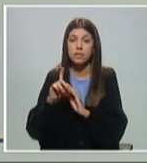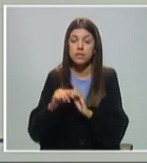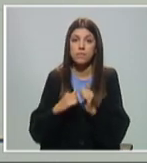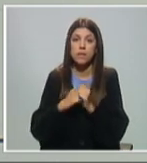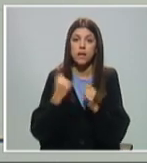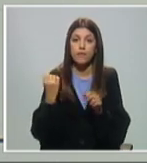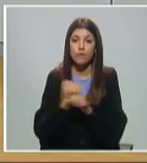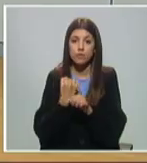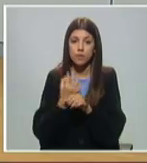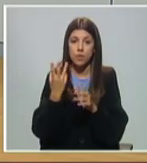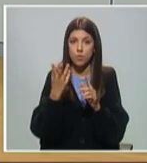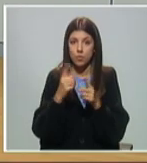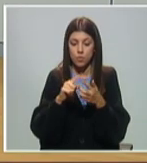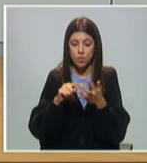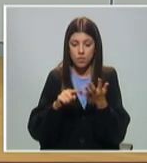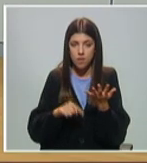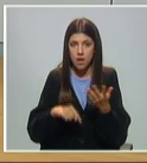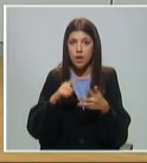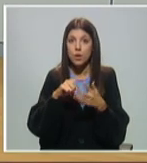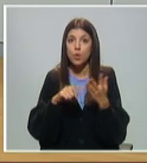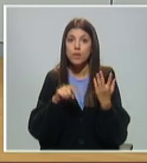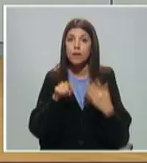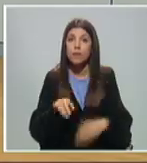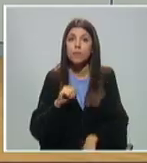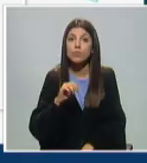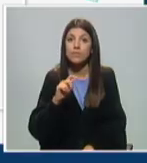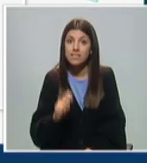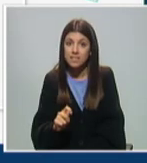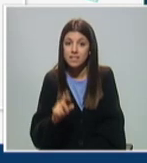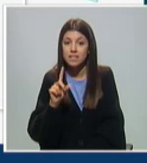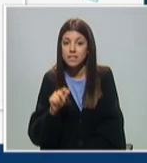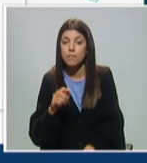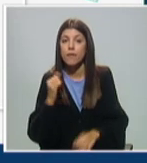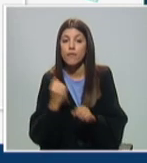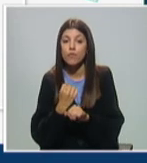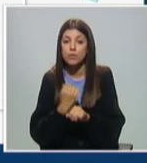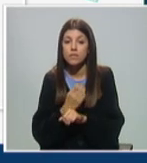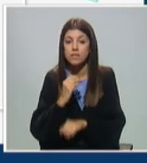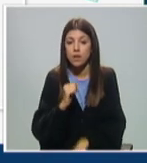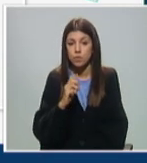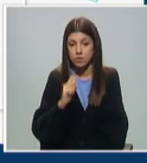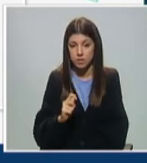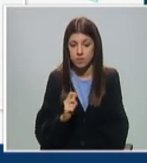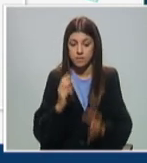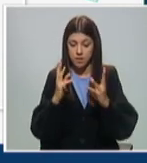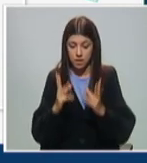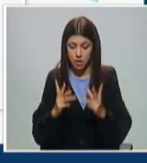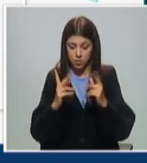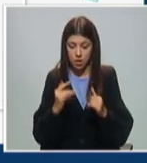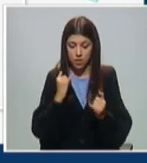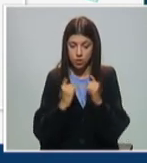função contar se e se. E depois de termos tudo calculado automaticamente, nós podemos